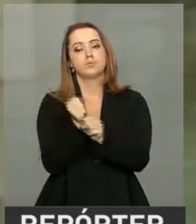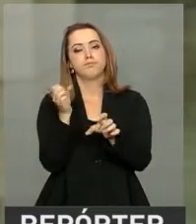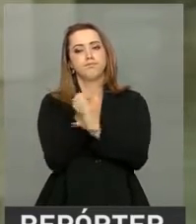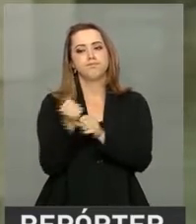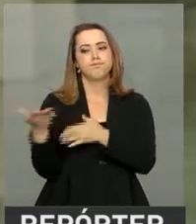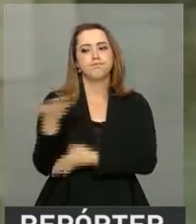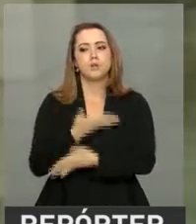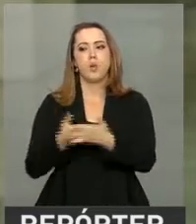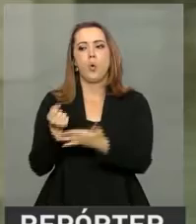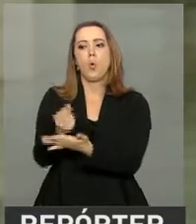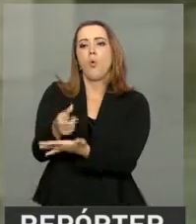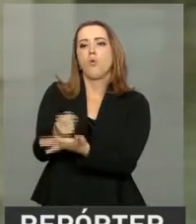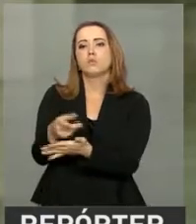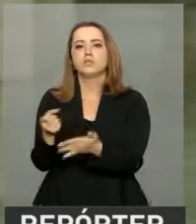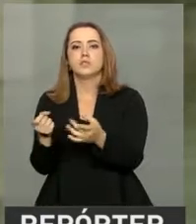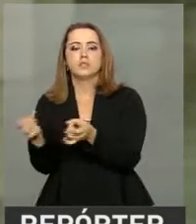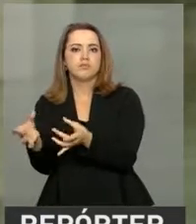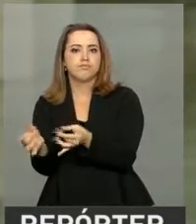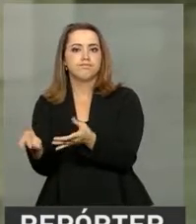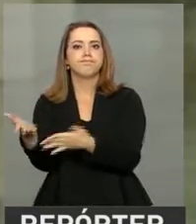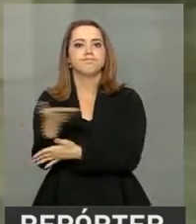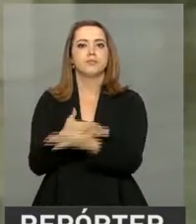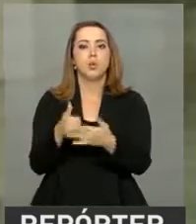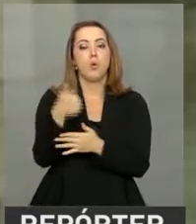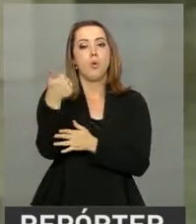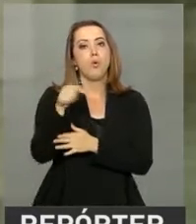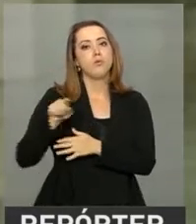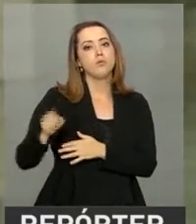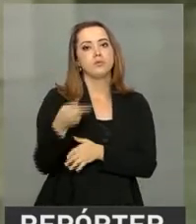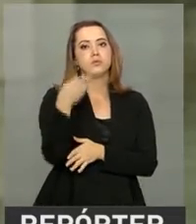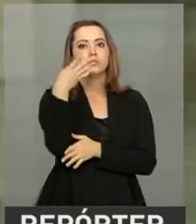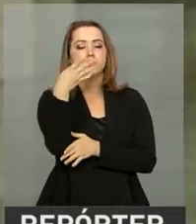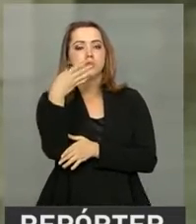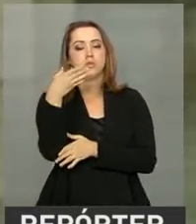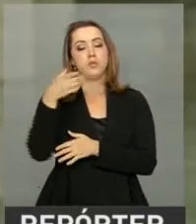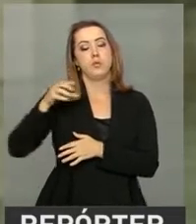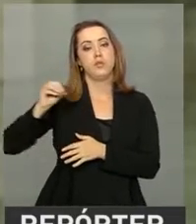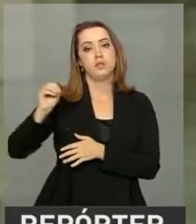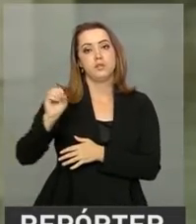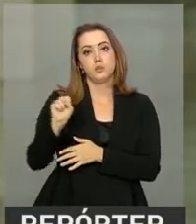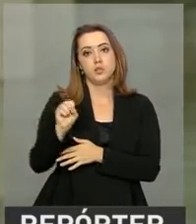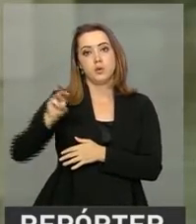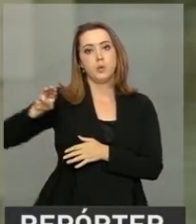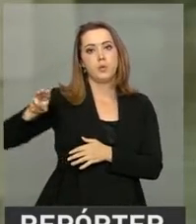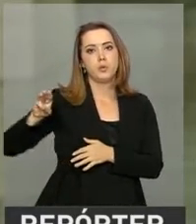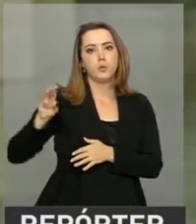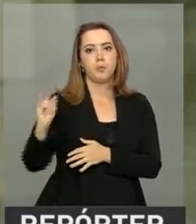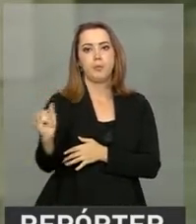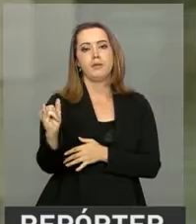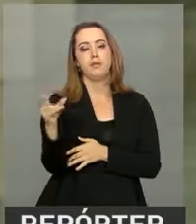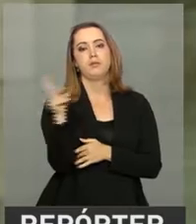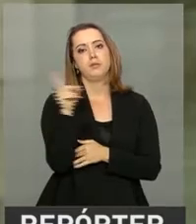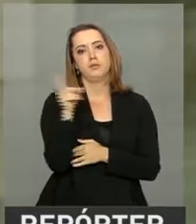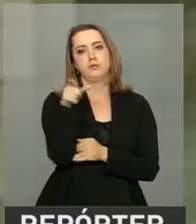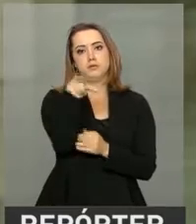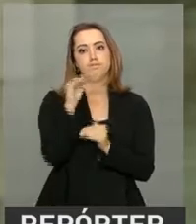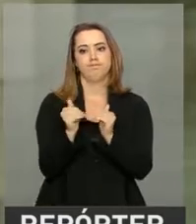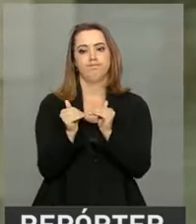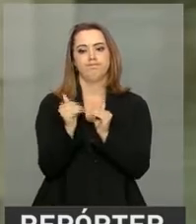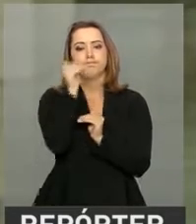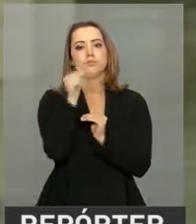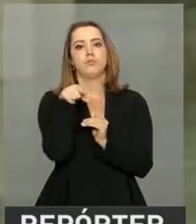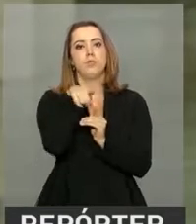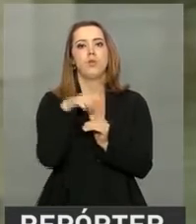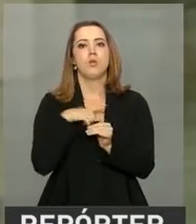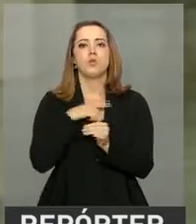comercial brasileira é de cerca de 1,48 bilhão de dólares, impulsionados aí pelas exportações de